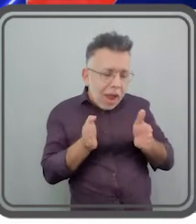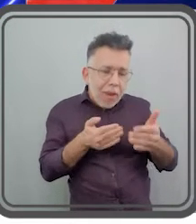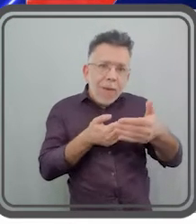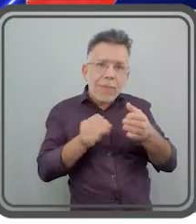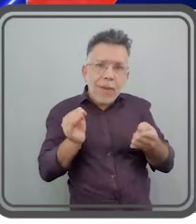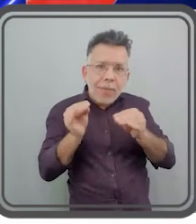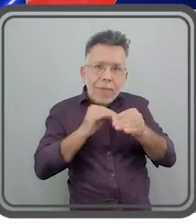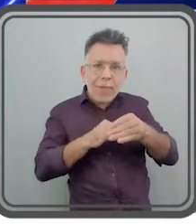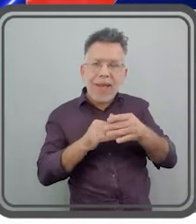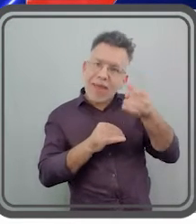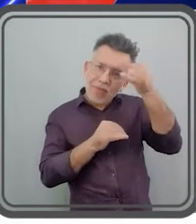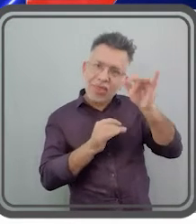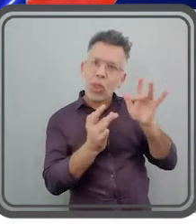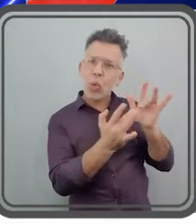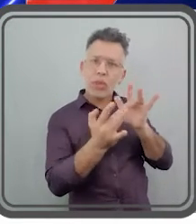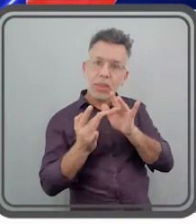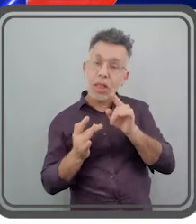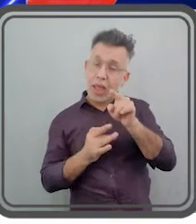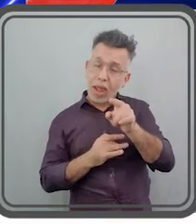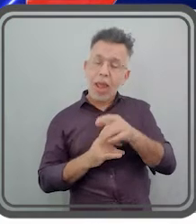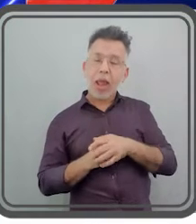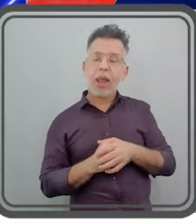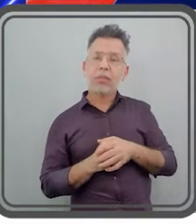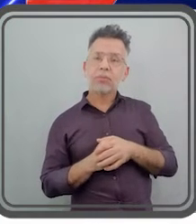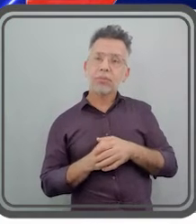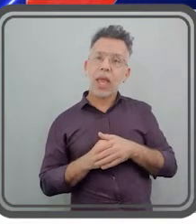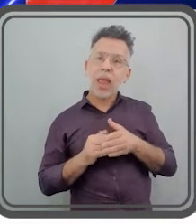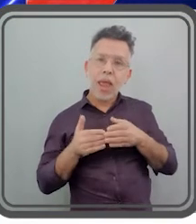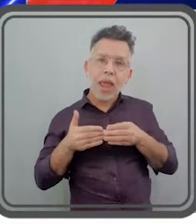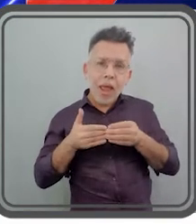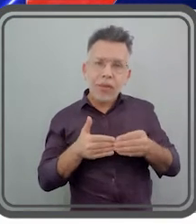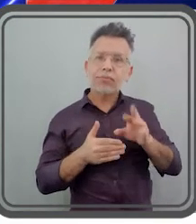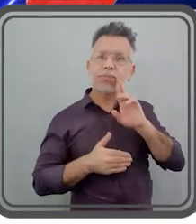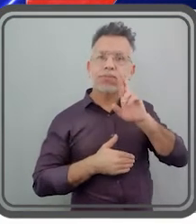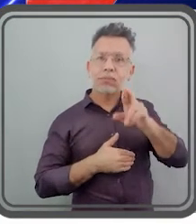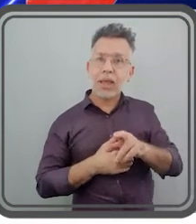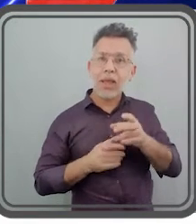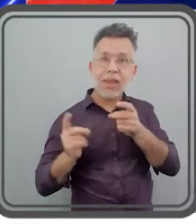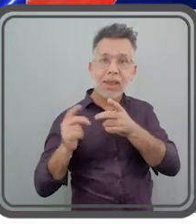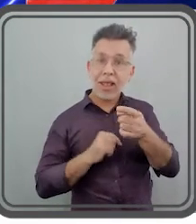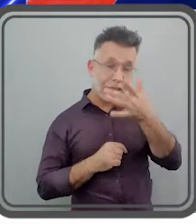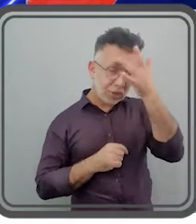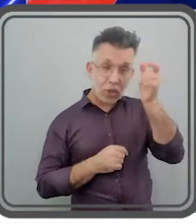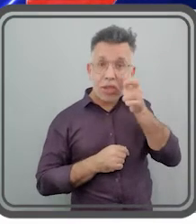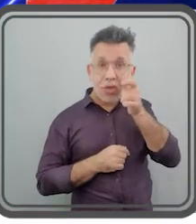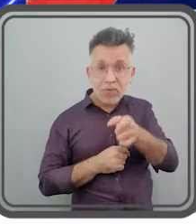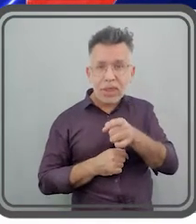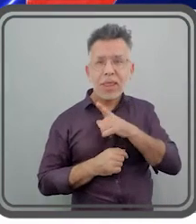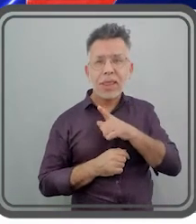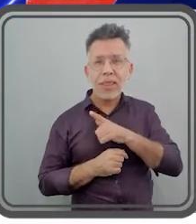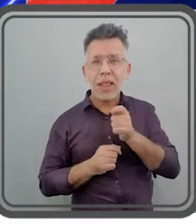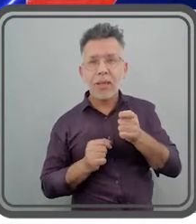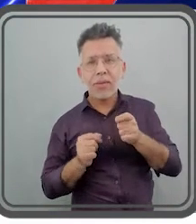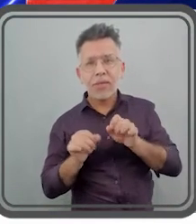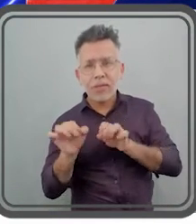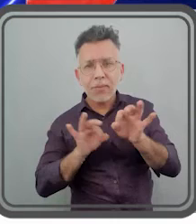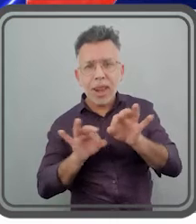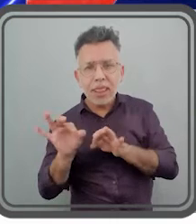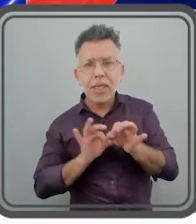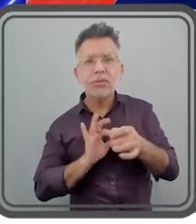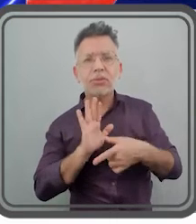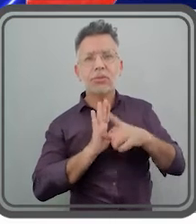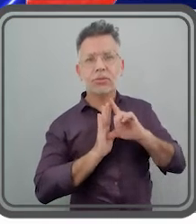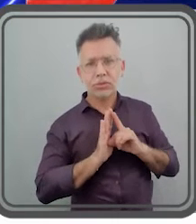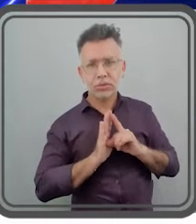ter muito contato então acaba sendo um bocado de vendas é porque assim o que as pessoas estão bem é onde elas conseguem ter interesse de poder a planejar